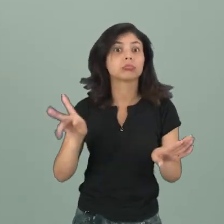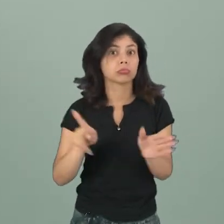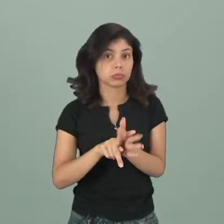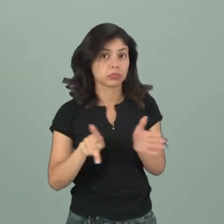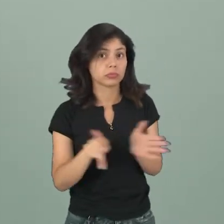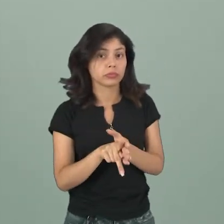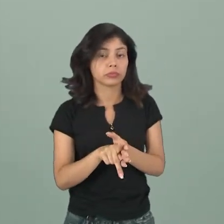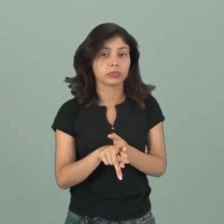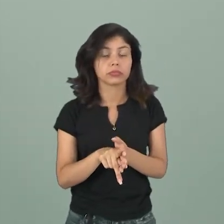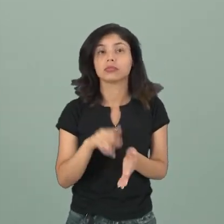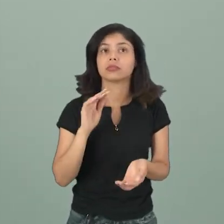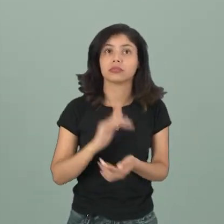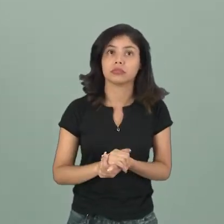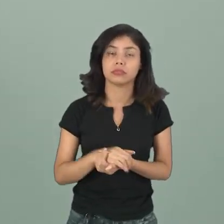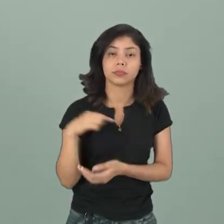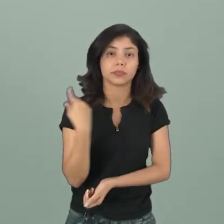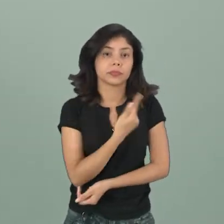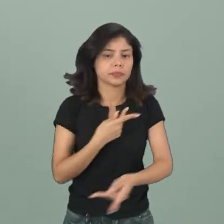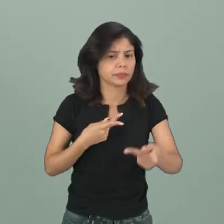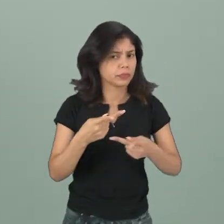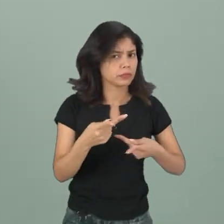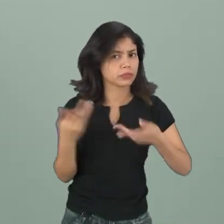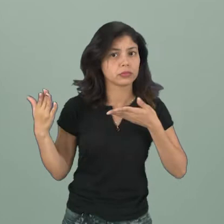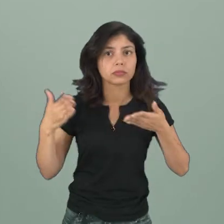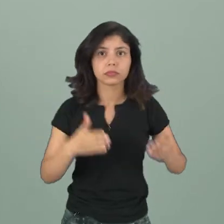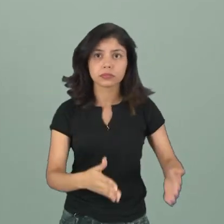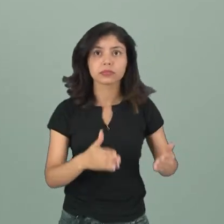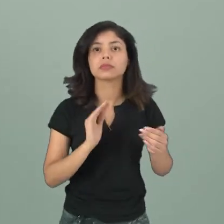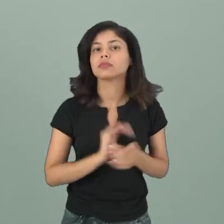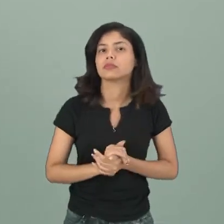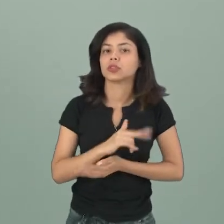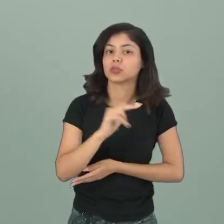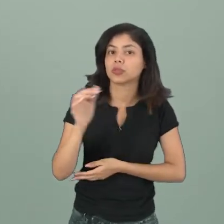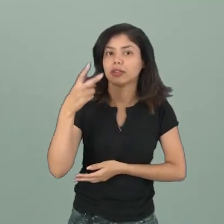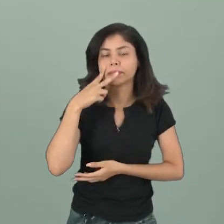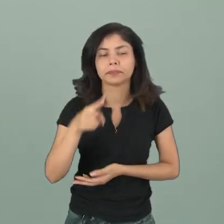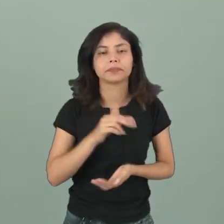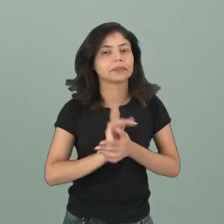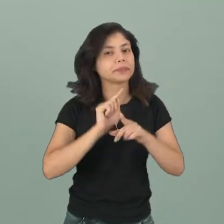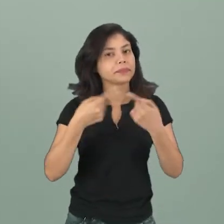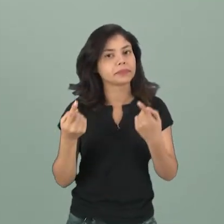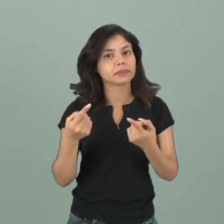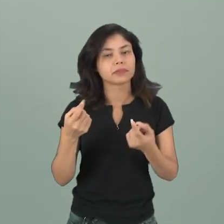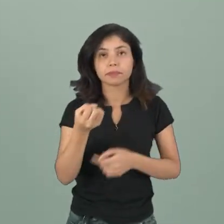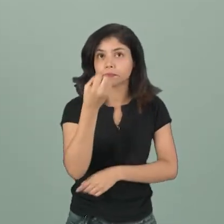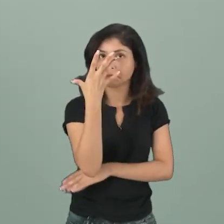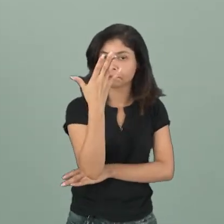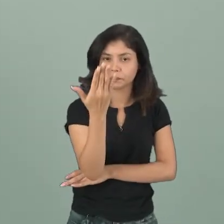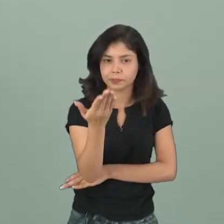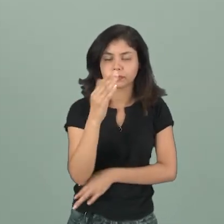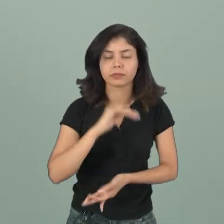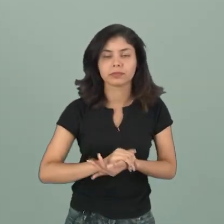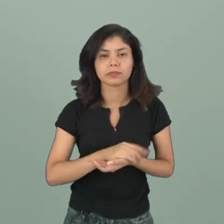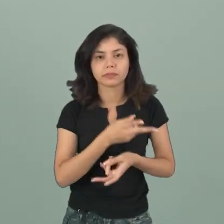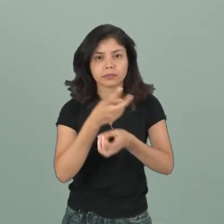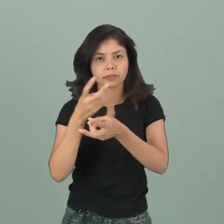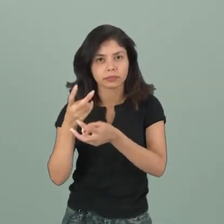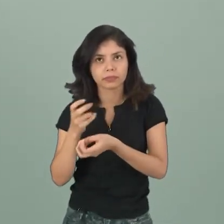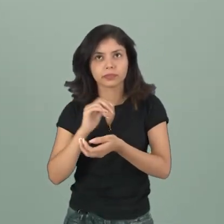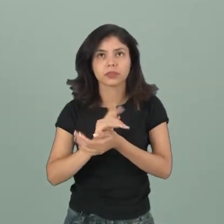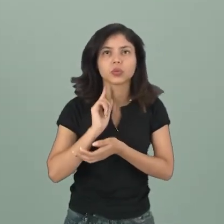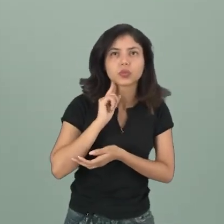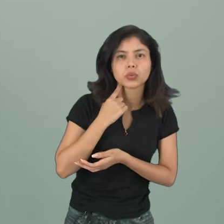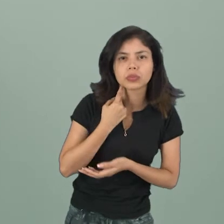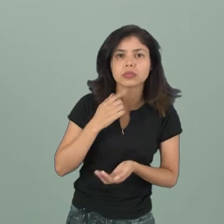que nós planejamos chegar, a gente nunca vê. Mas, batendo uma fotografia, você vai ver que tem um lixo